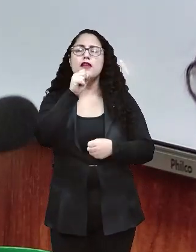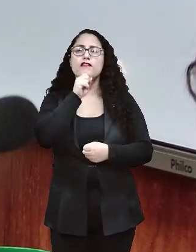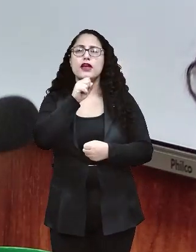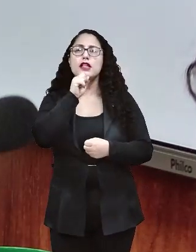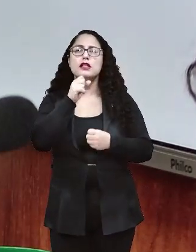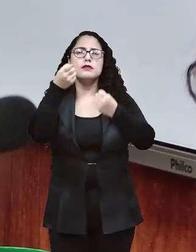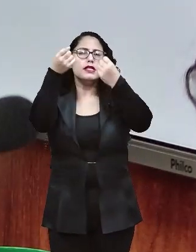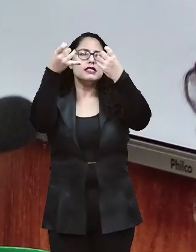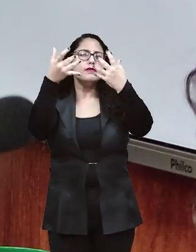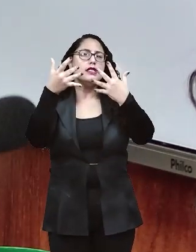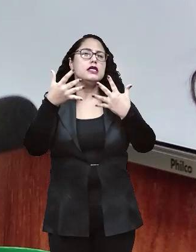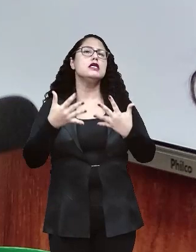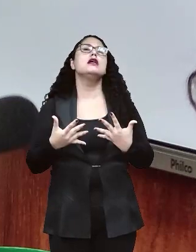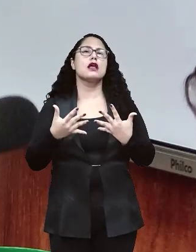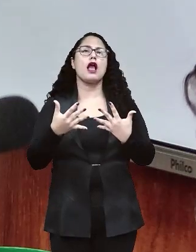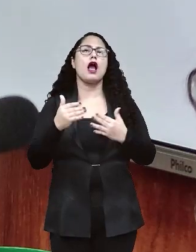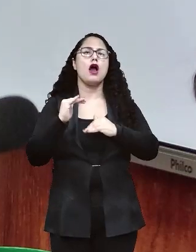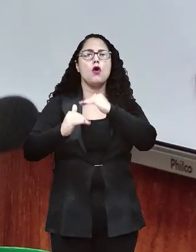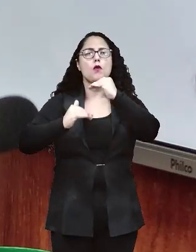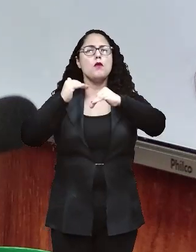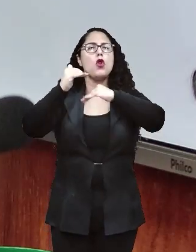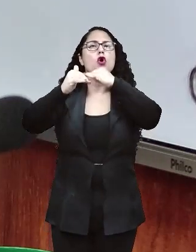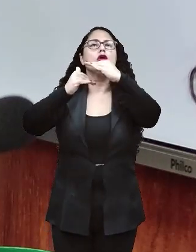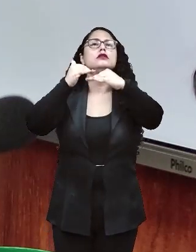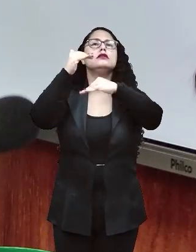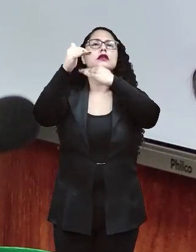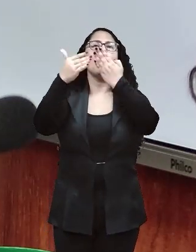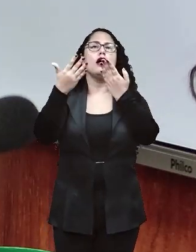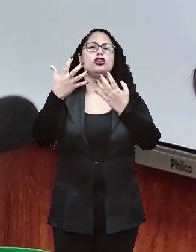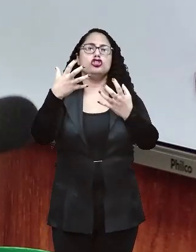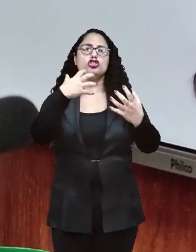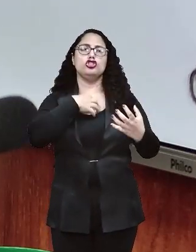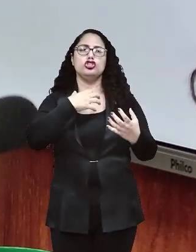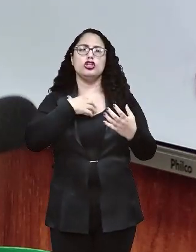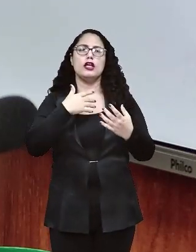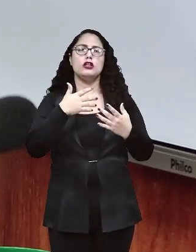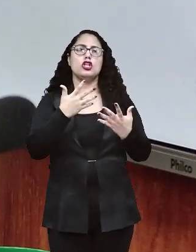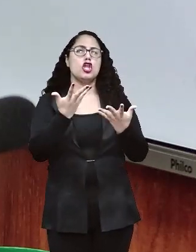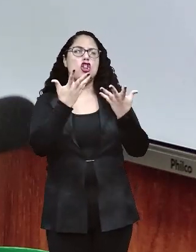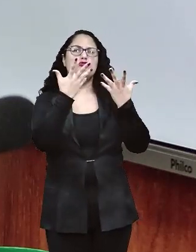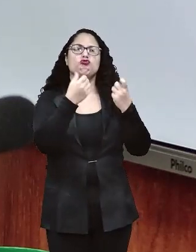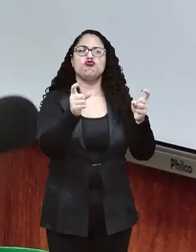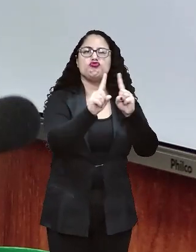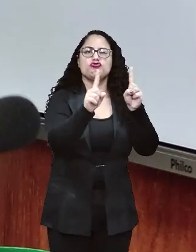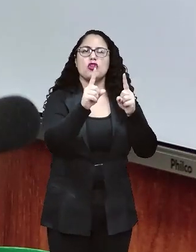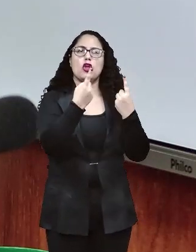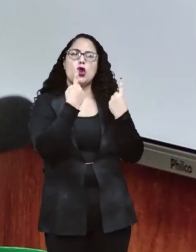para definir, né, esse processo, né, dessas formas de intolerância